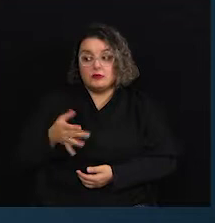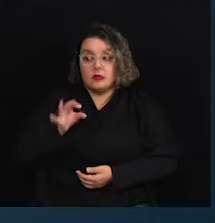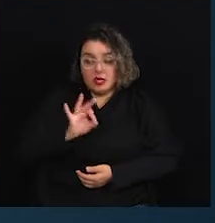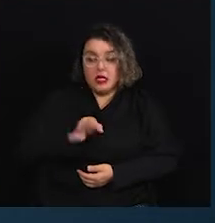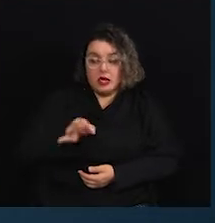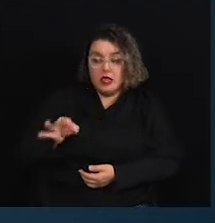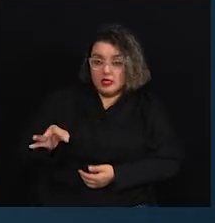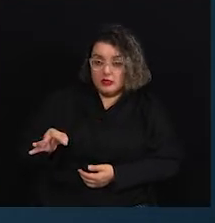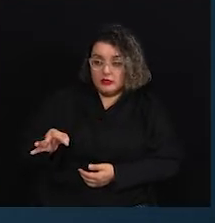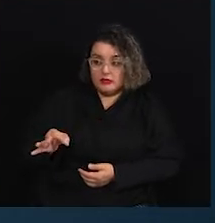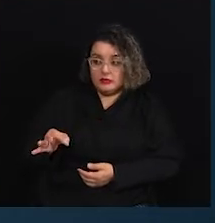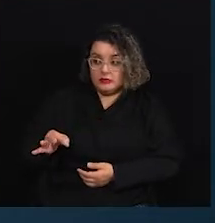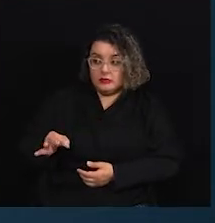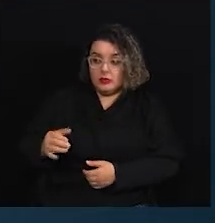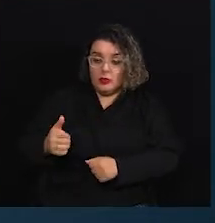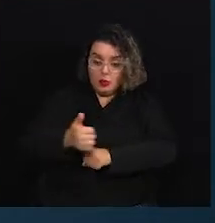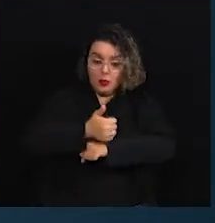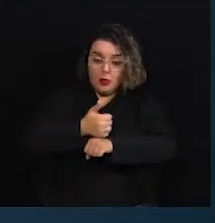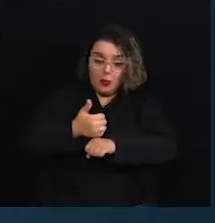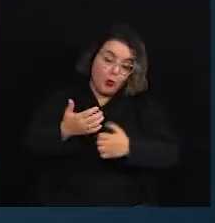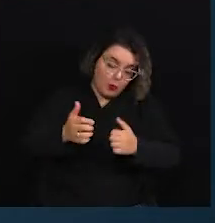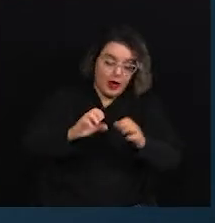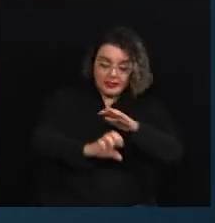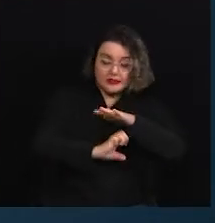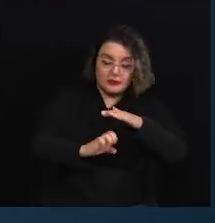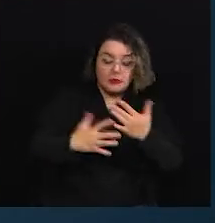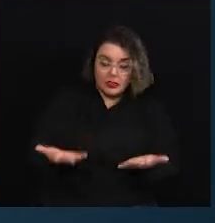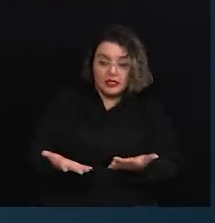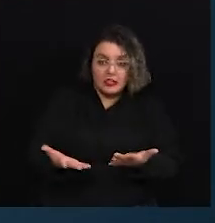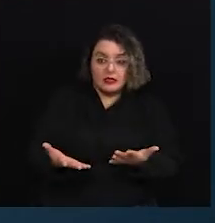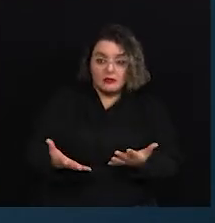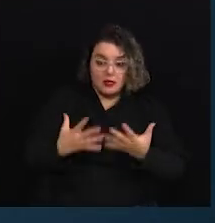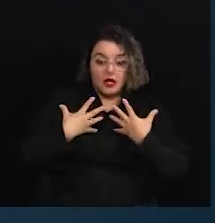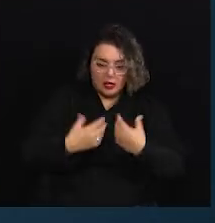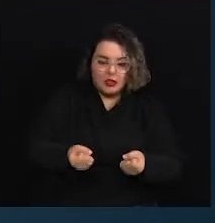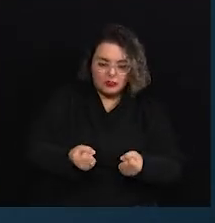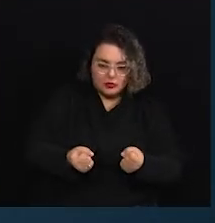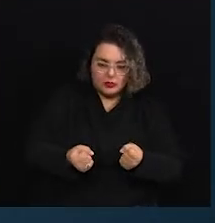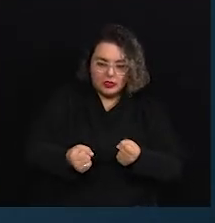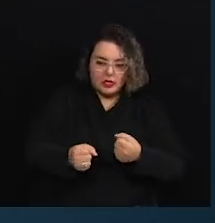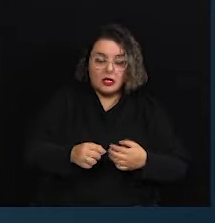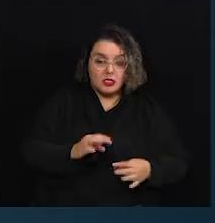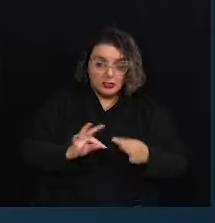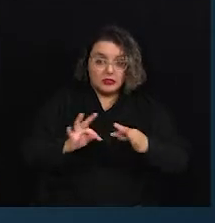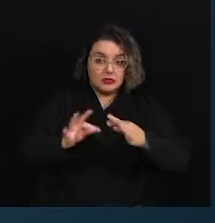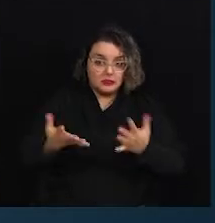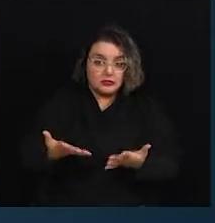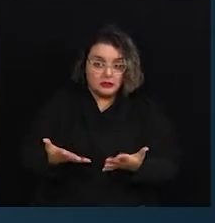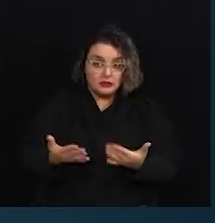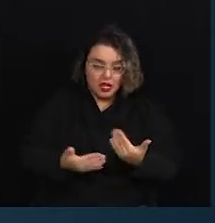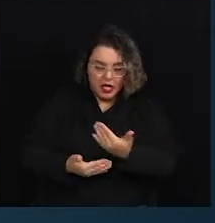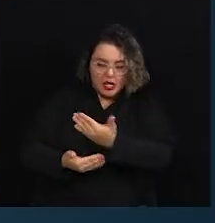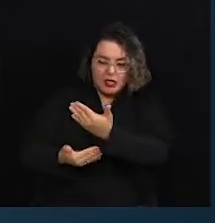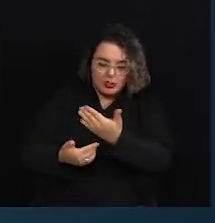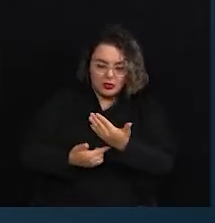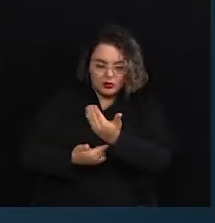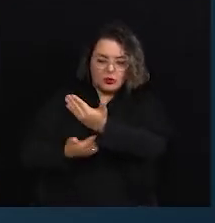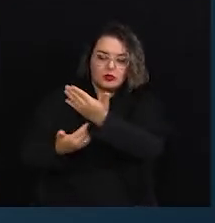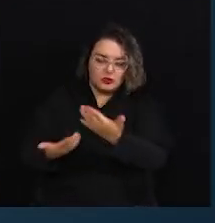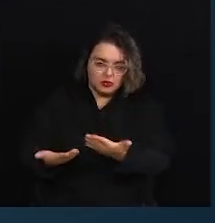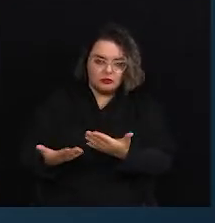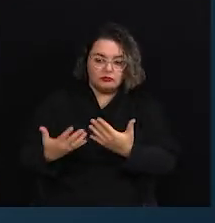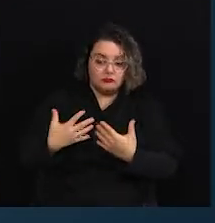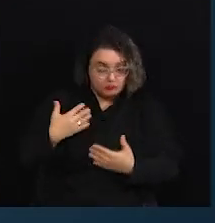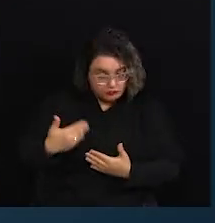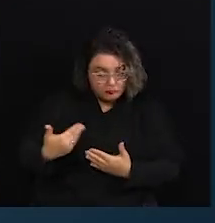tecnologias corretas para conectar com as empresas, essas empresas elas iriam, obviamente, adotar aquelas tecnologias e levar aquilo para frente.